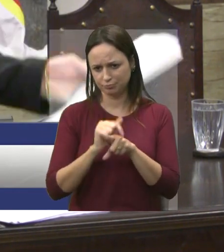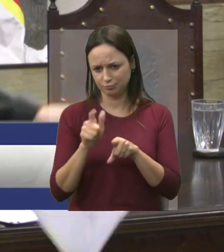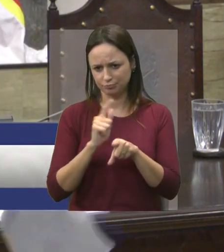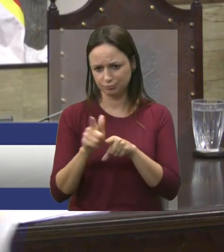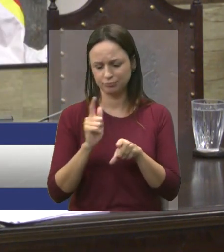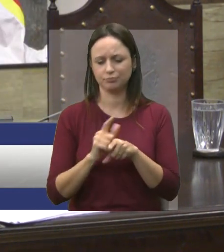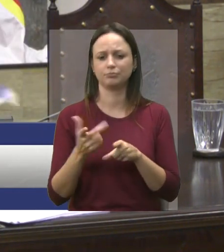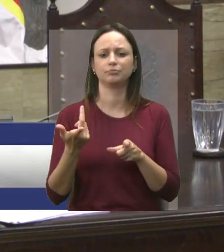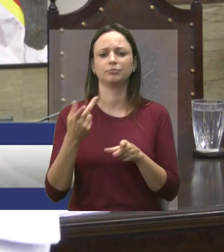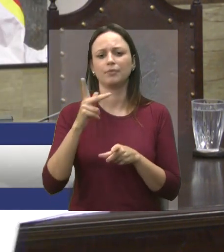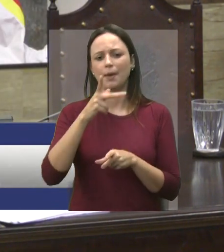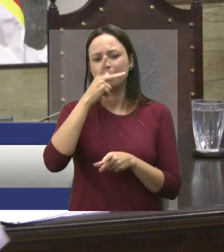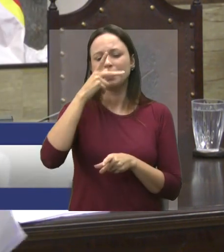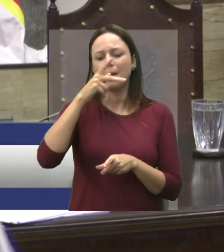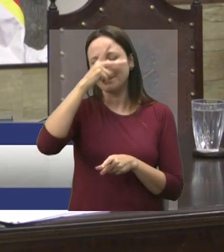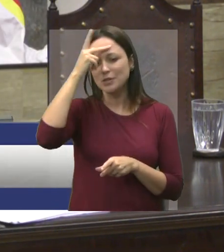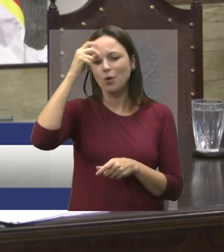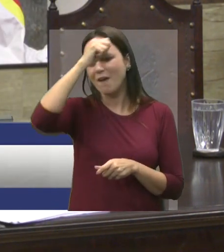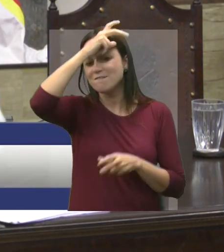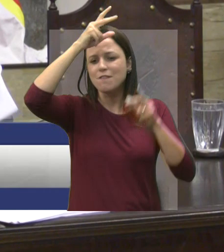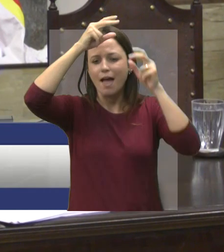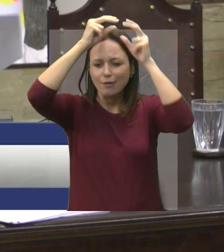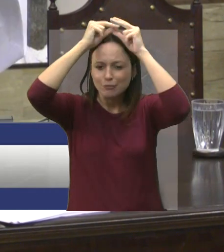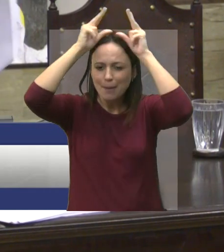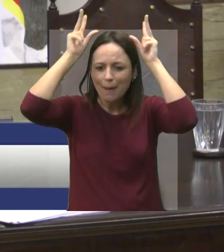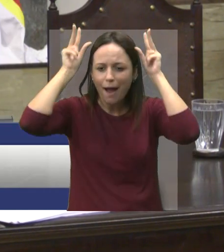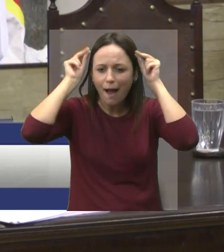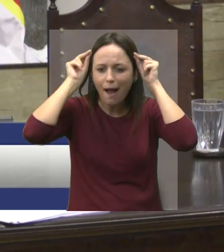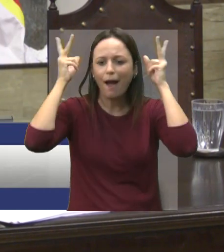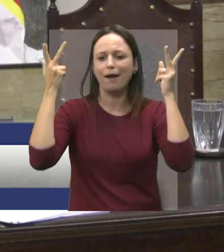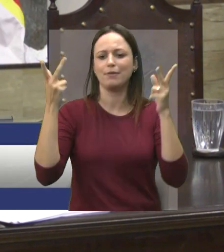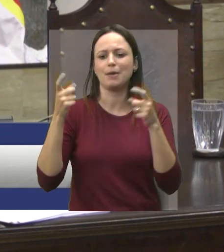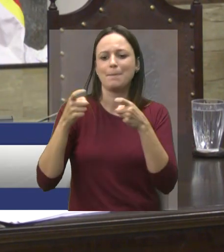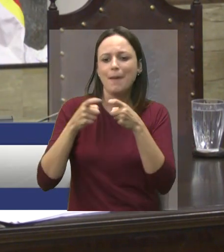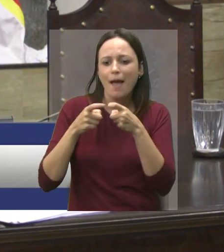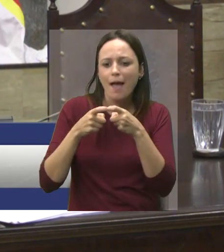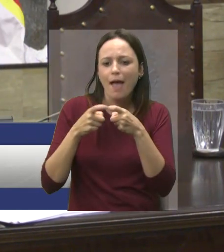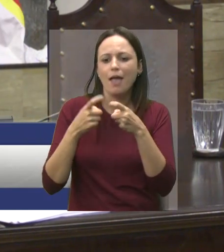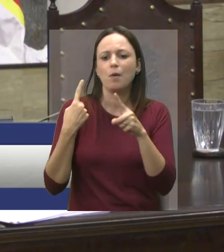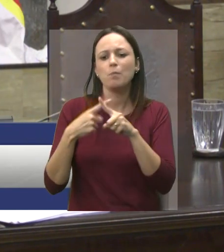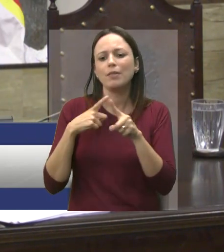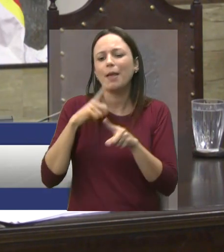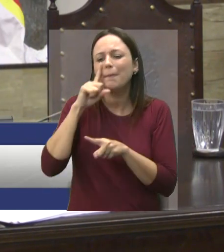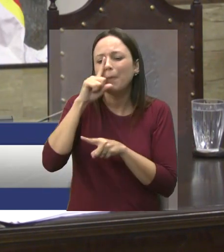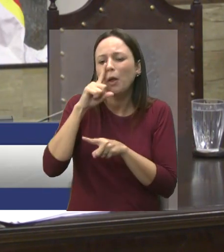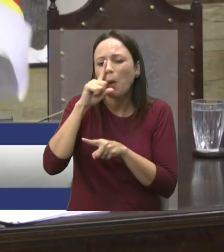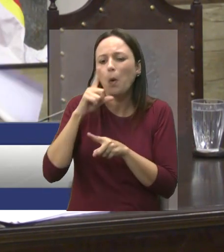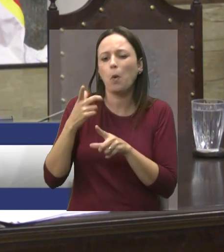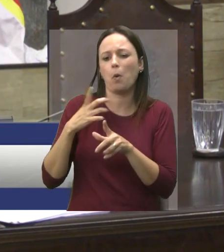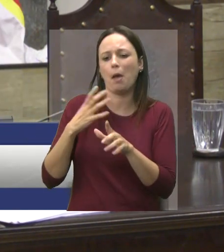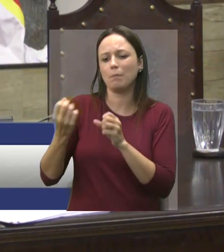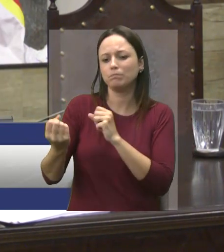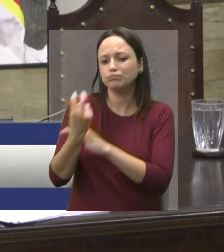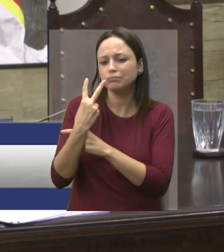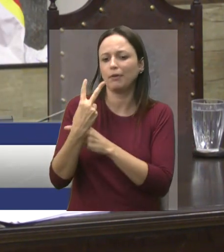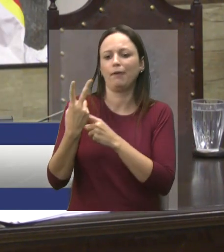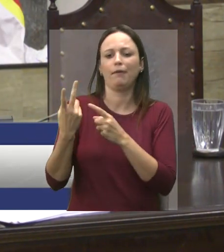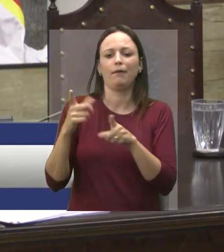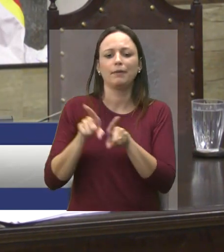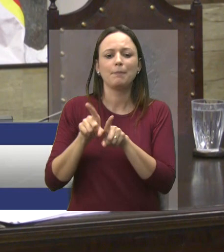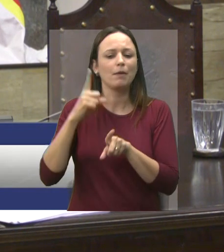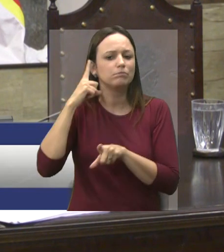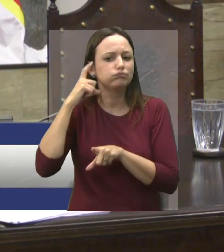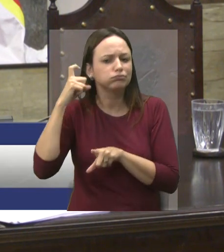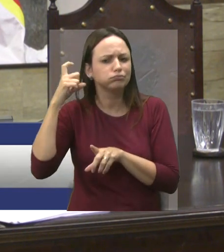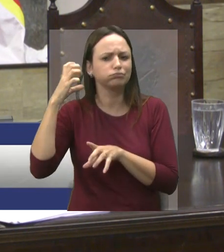pessoal da enfermagem, médicos, e que existe uma exposição leve, mas prejudicial à saúde, ruído e